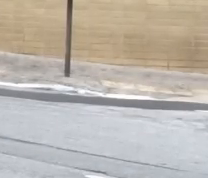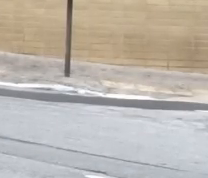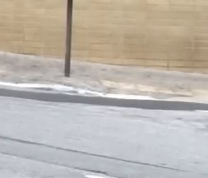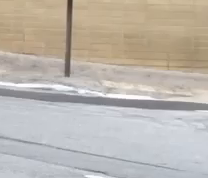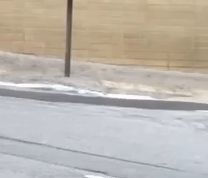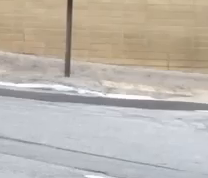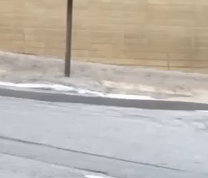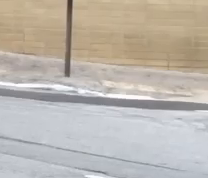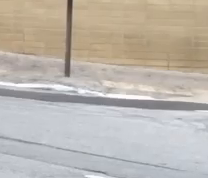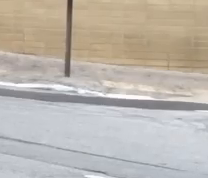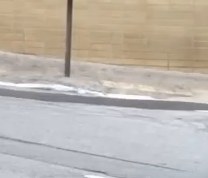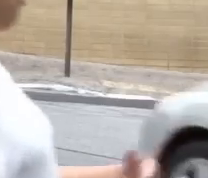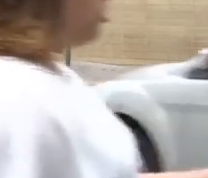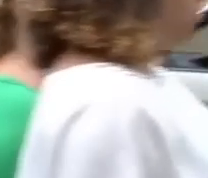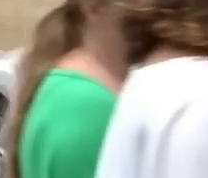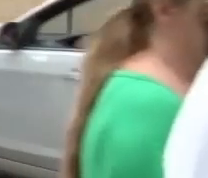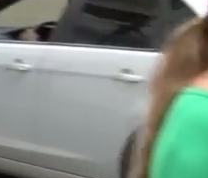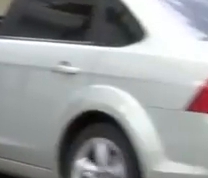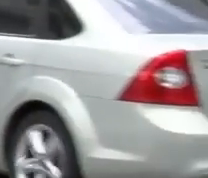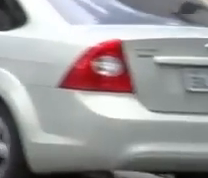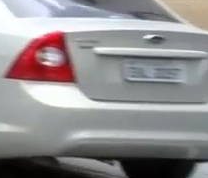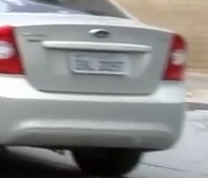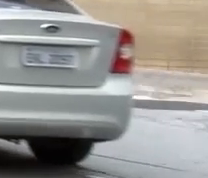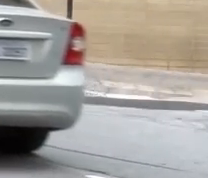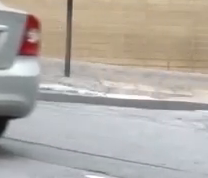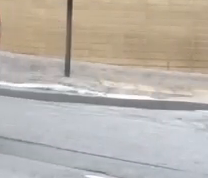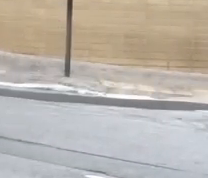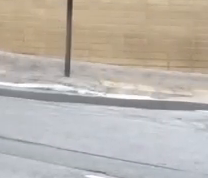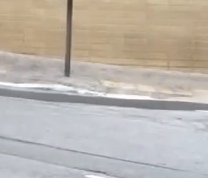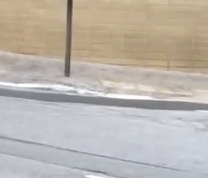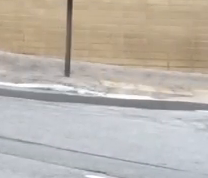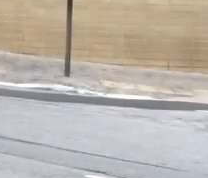com entidades filantrópicas, como o Hospital Estela